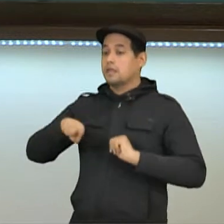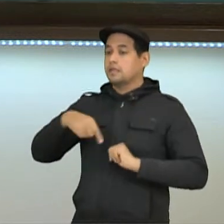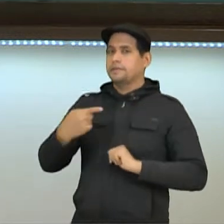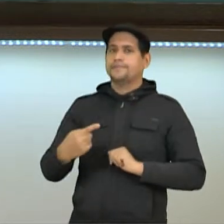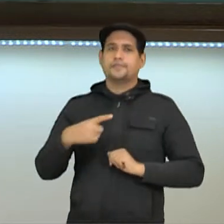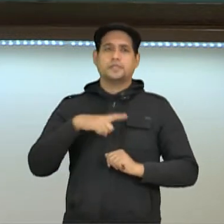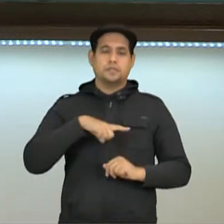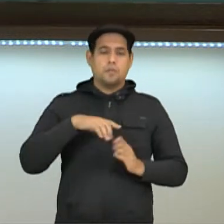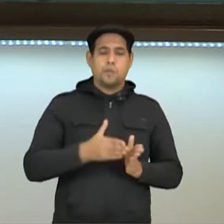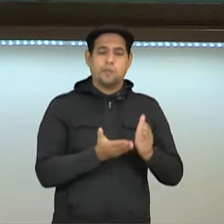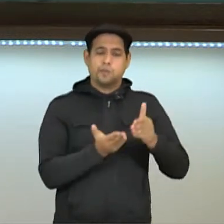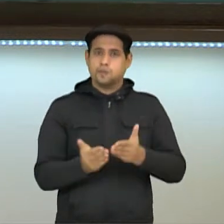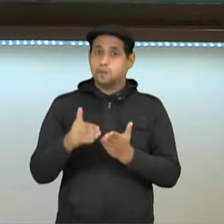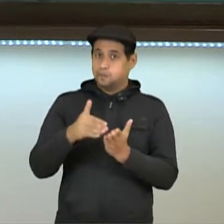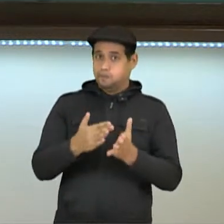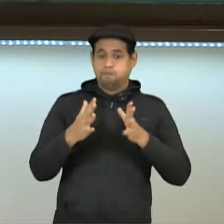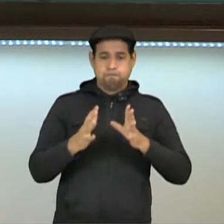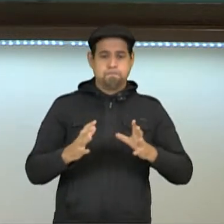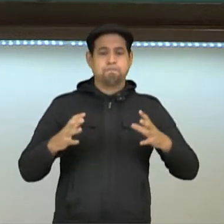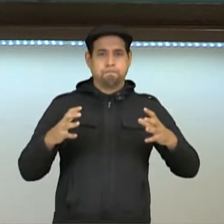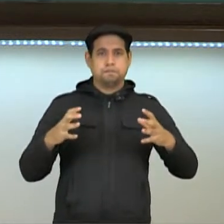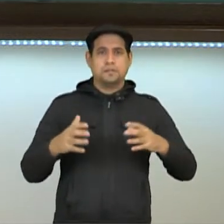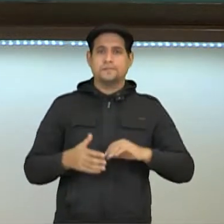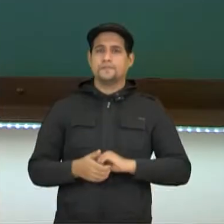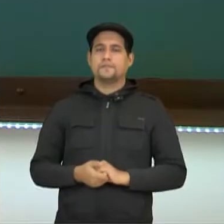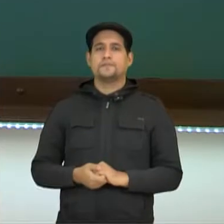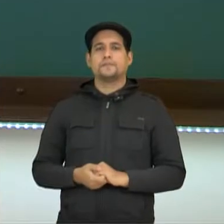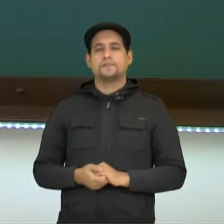às grandes navegações.